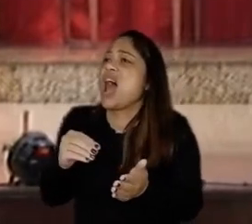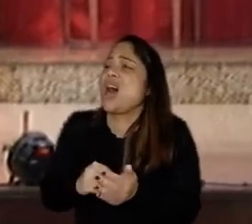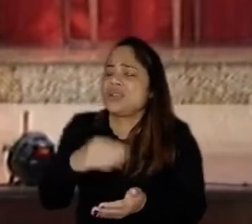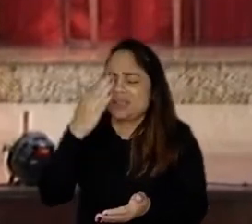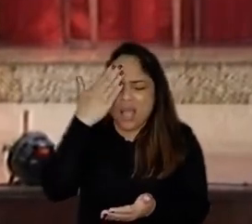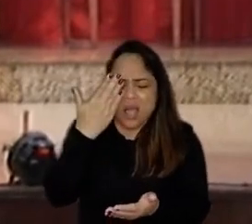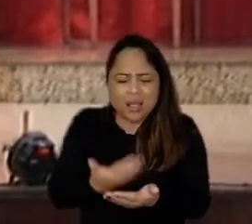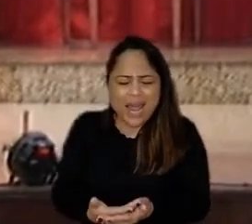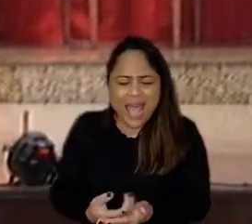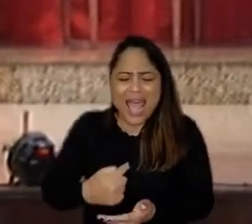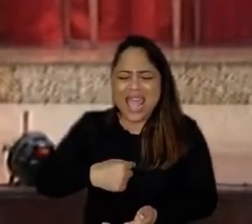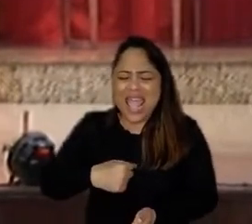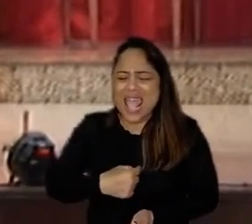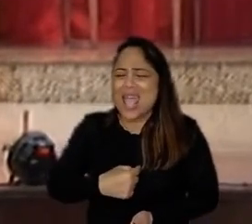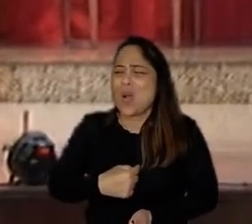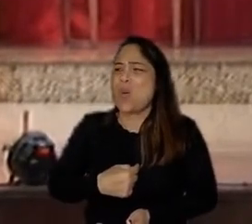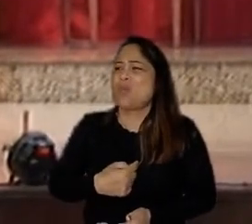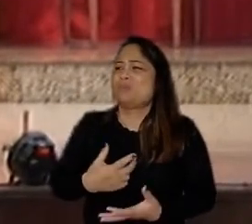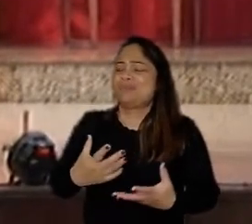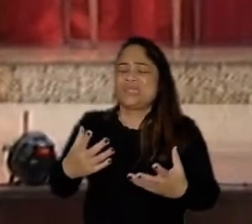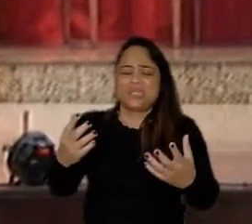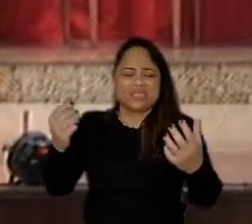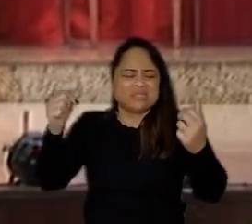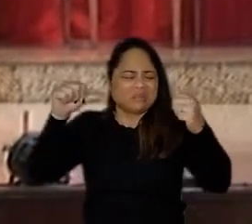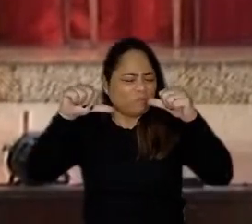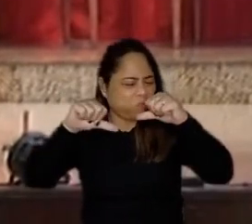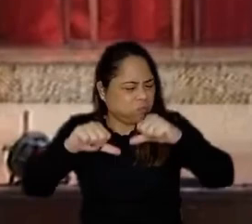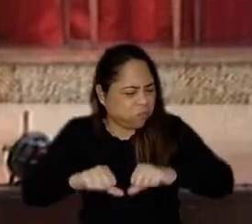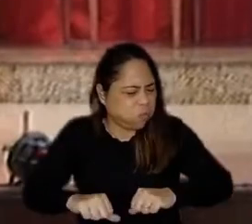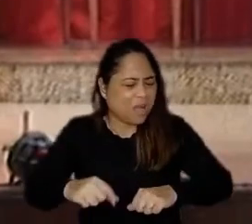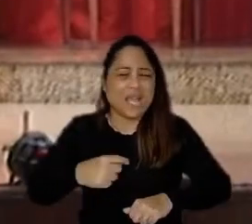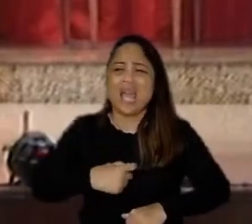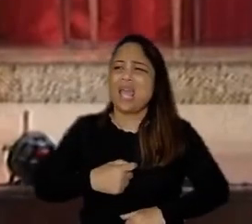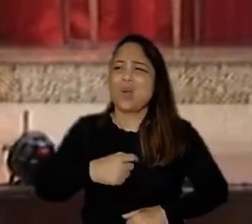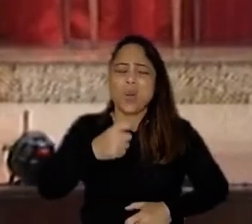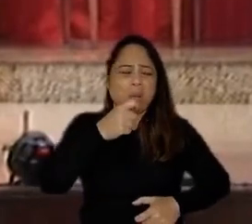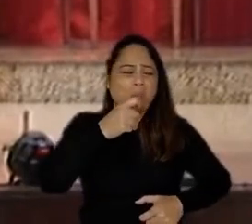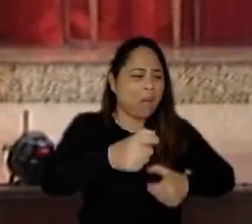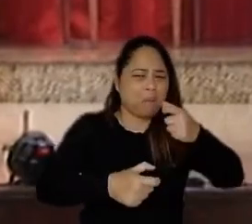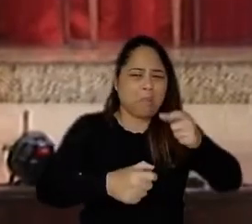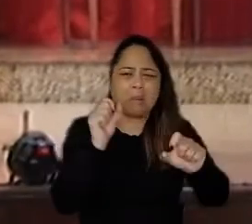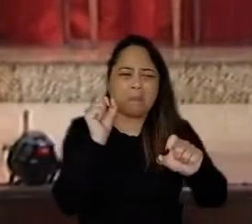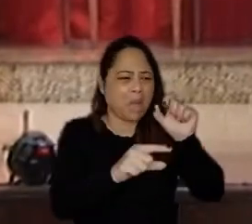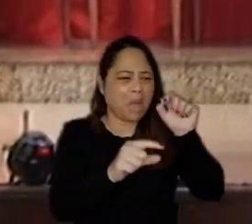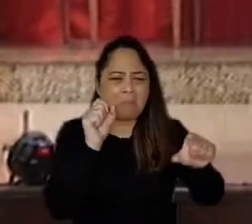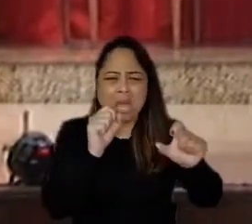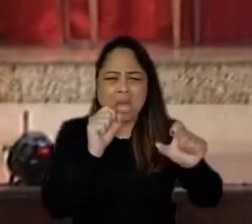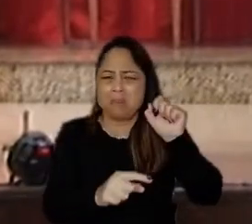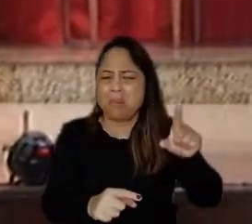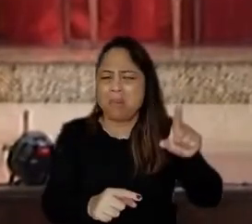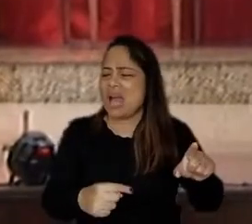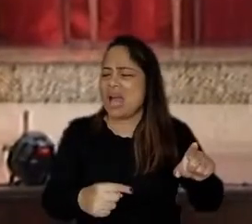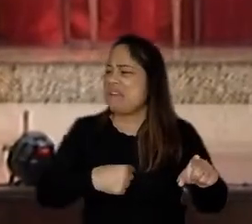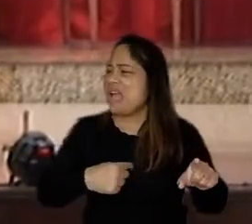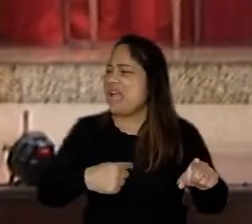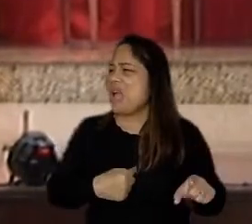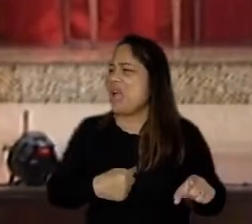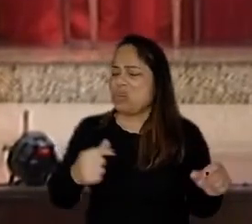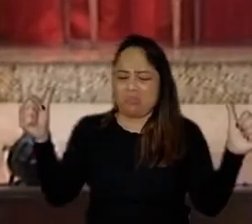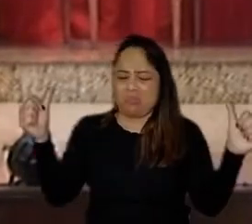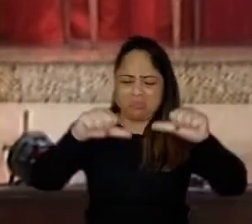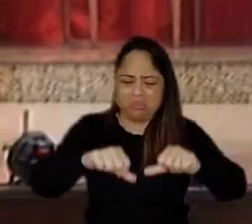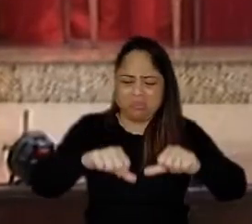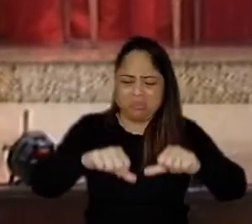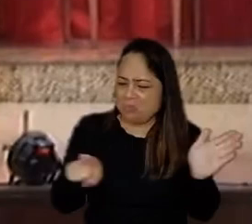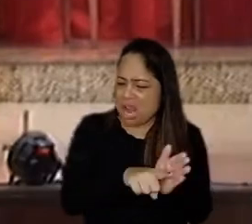ando negativista, eu só abro a boca para proferir palavras de derrota,